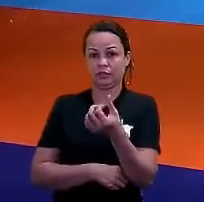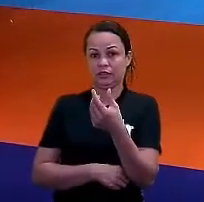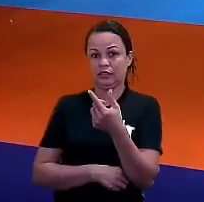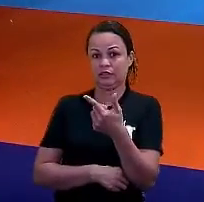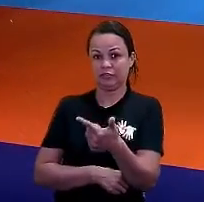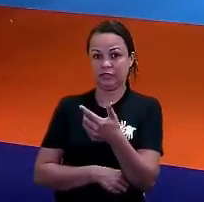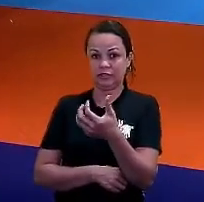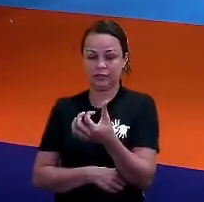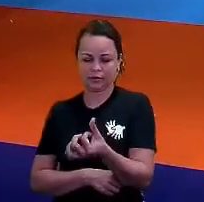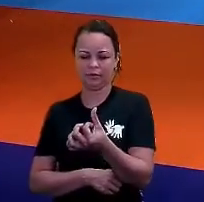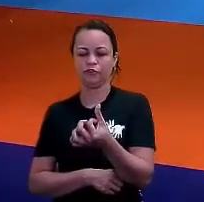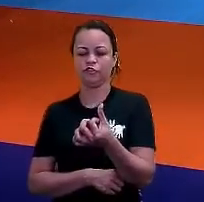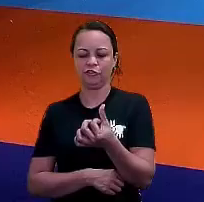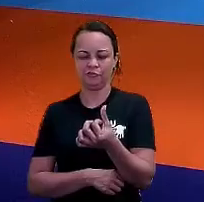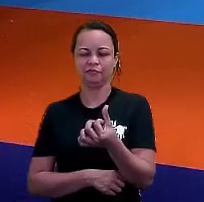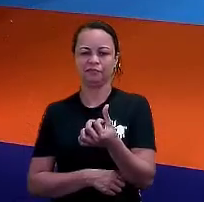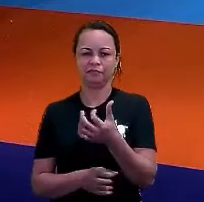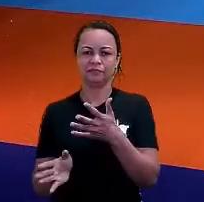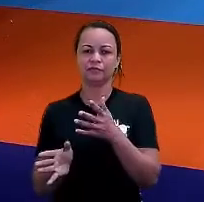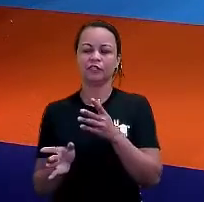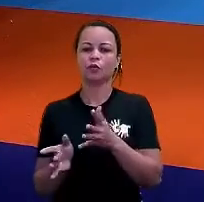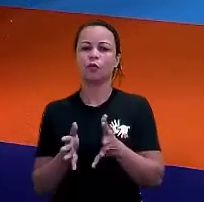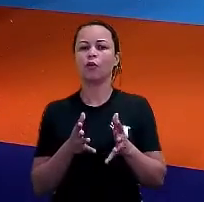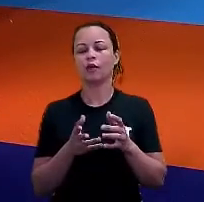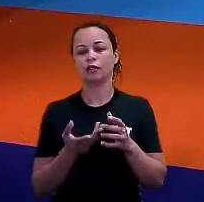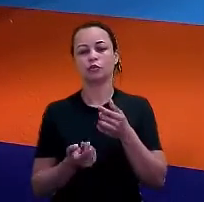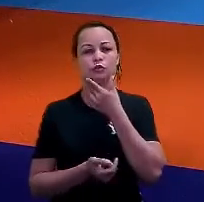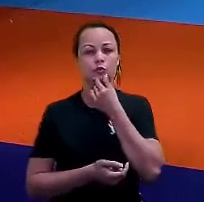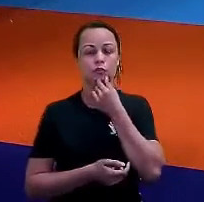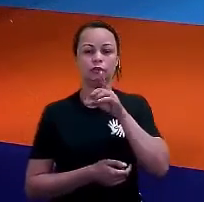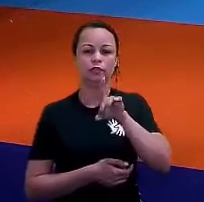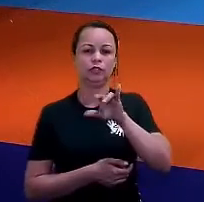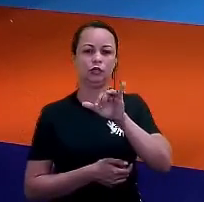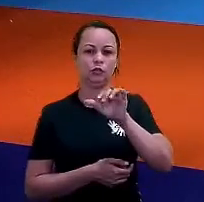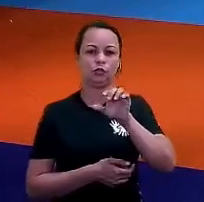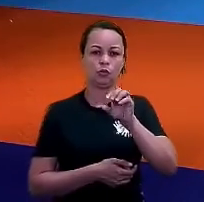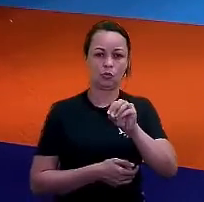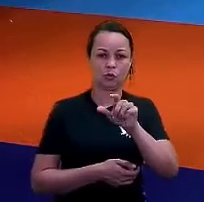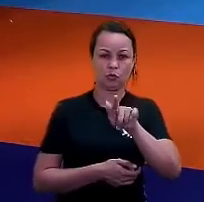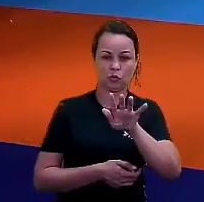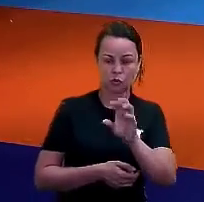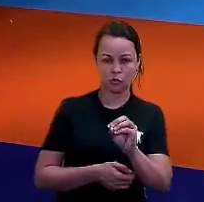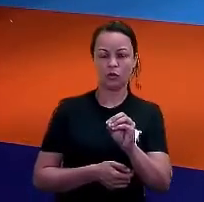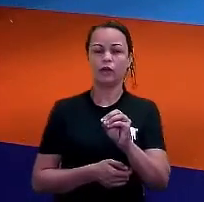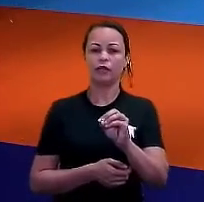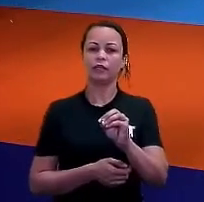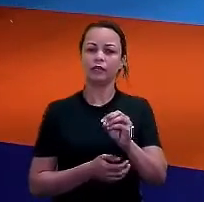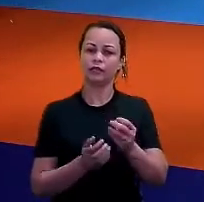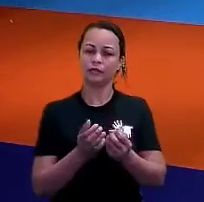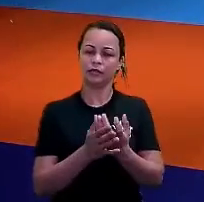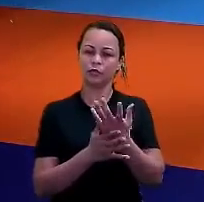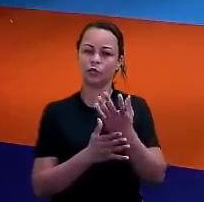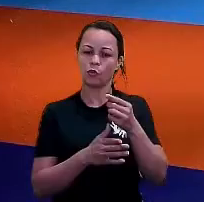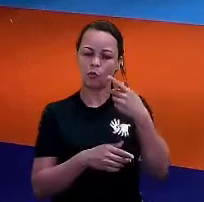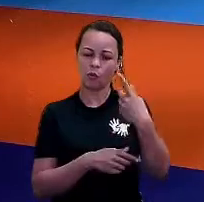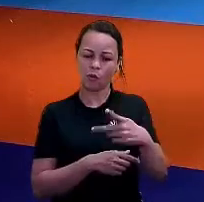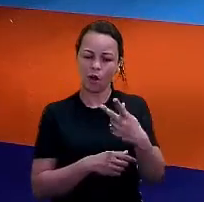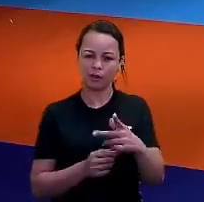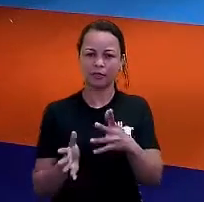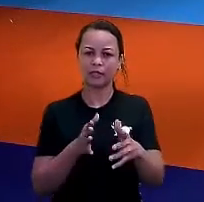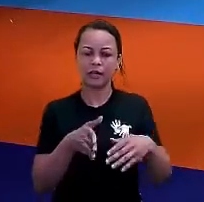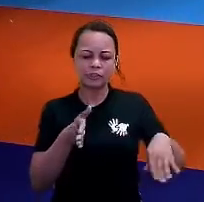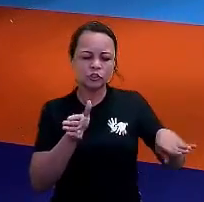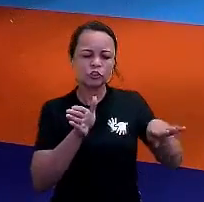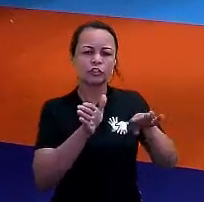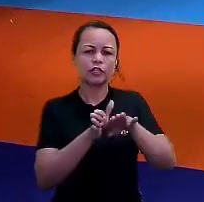1626, quando o Diogo de Braga, nosso fundador, ele chega